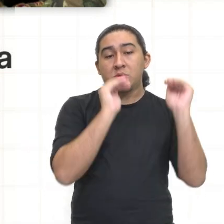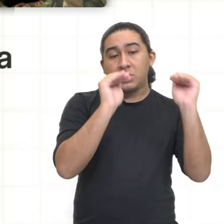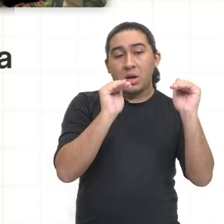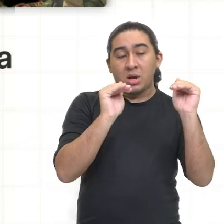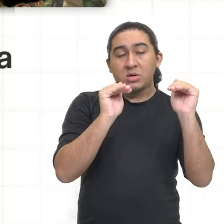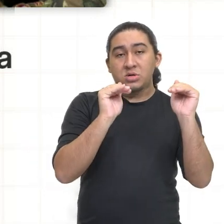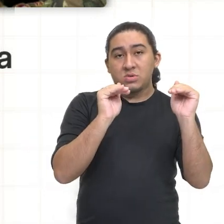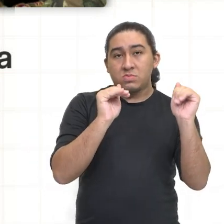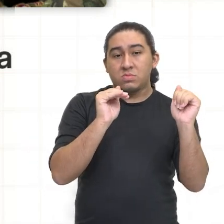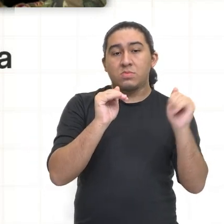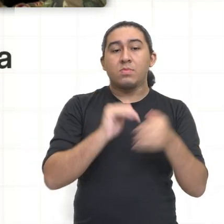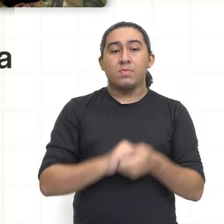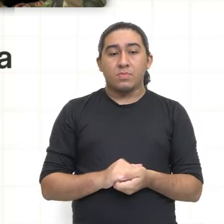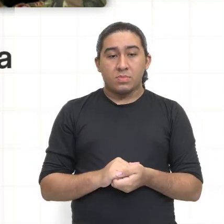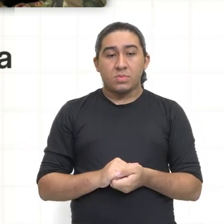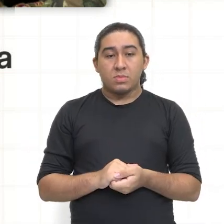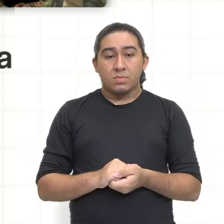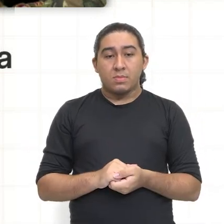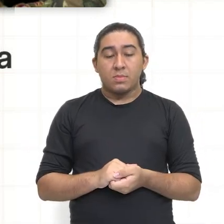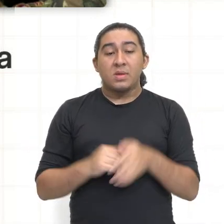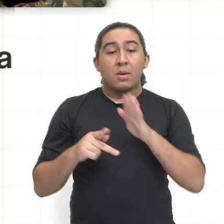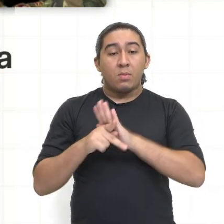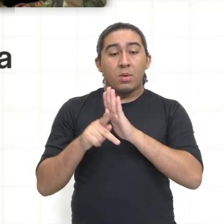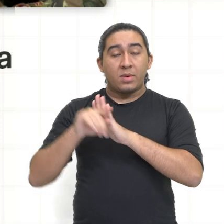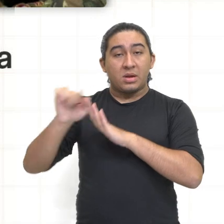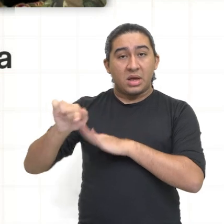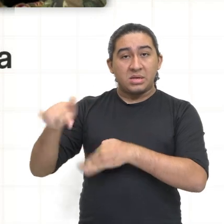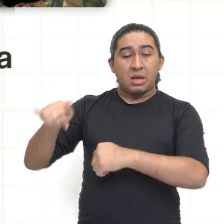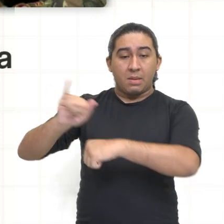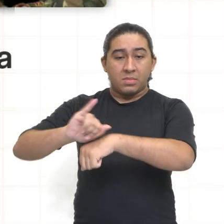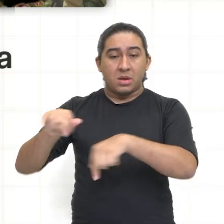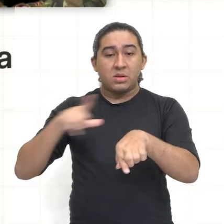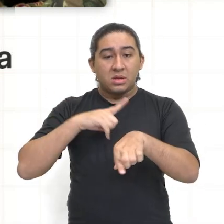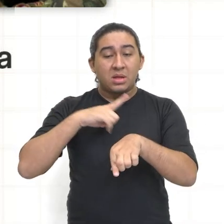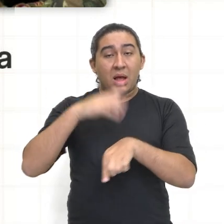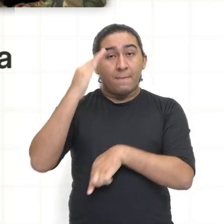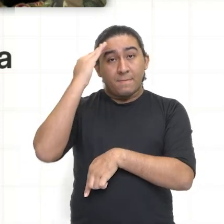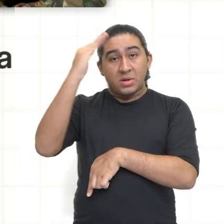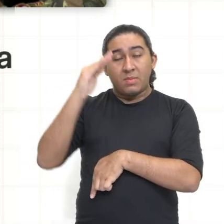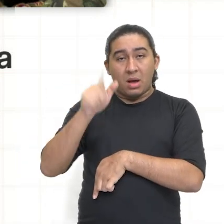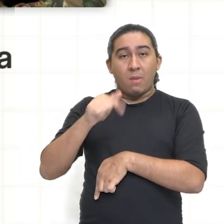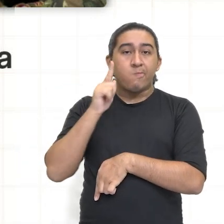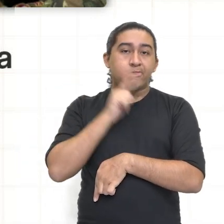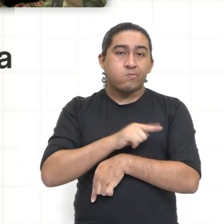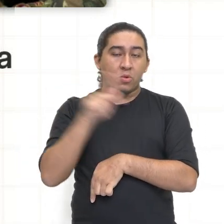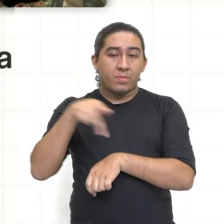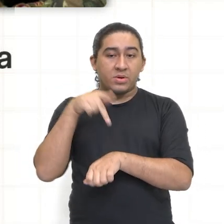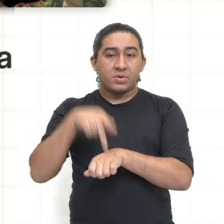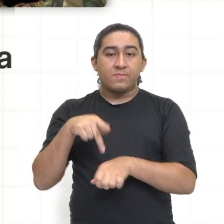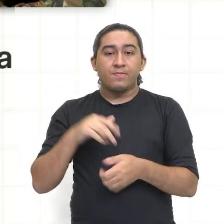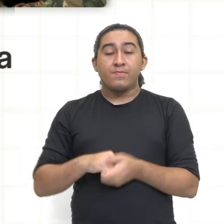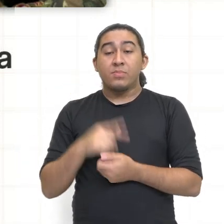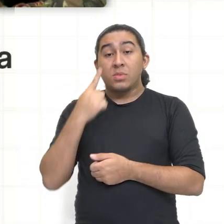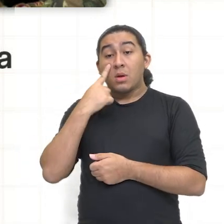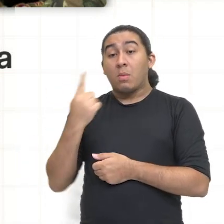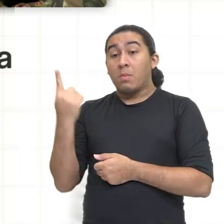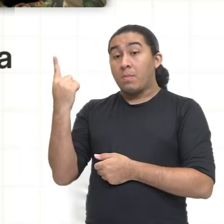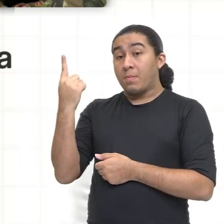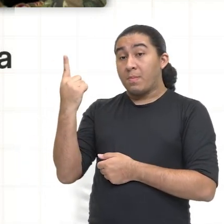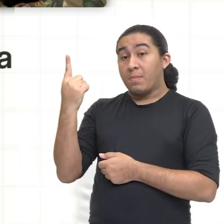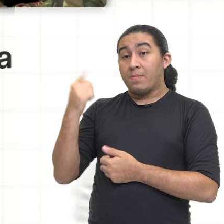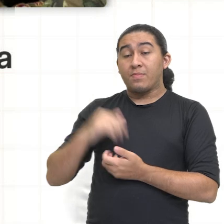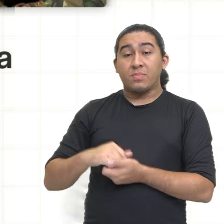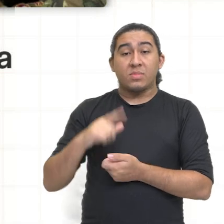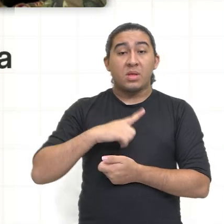da Coalizão sob liderança dos Estados Unidos. Aqui vocês podem ver um conjunto de imagens, né,